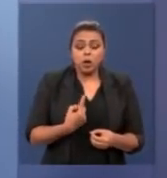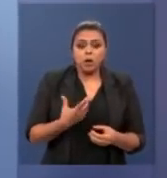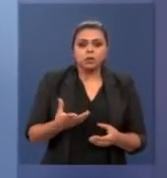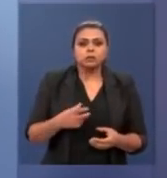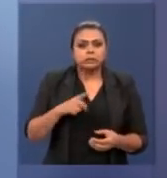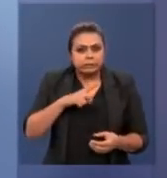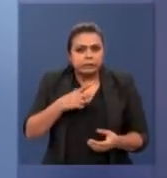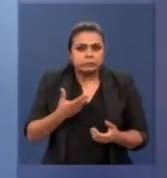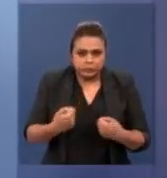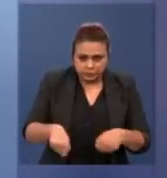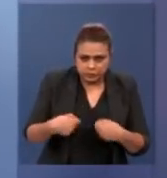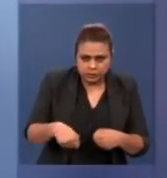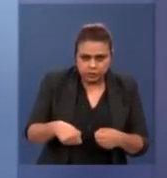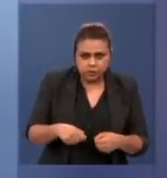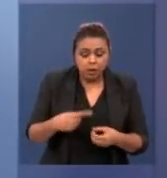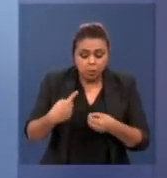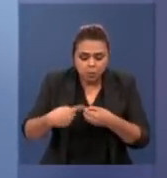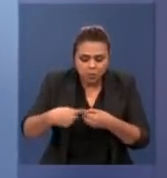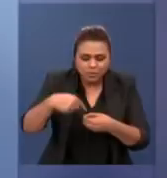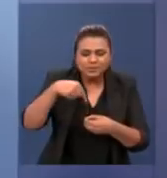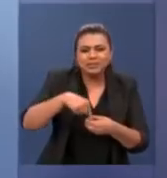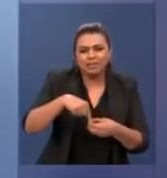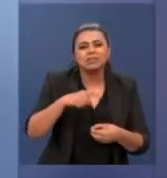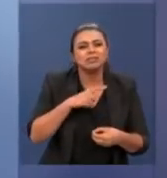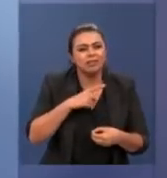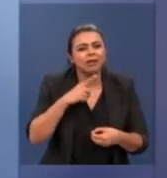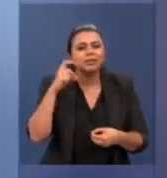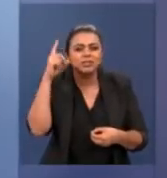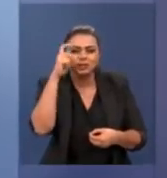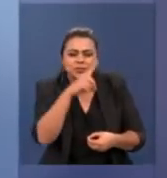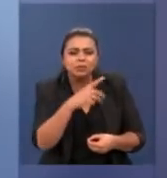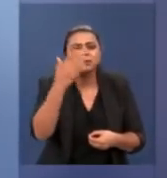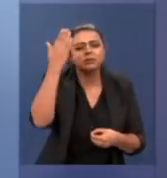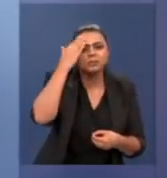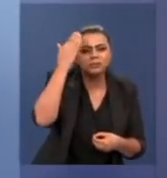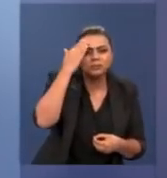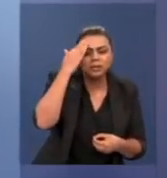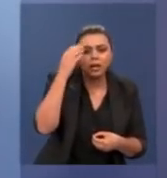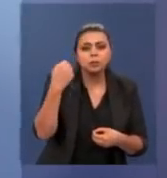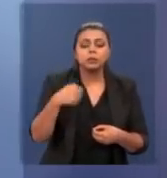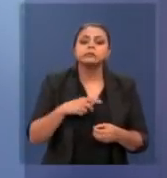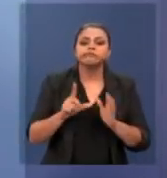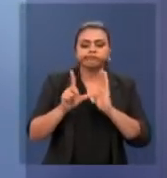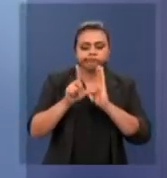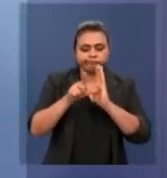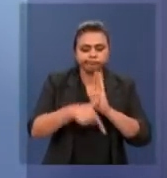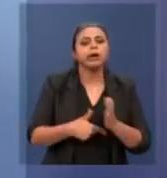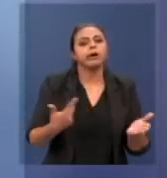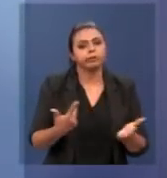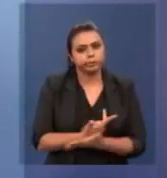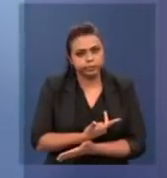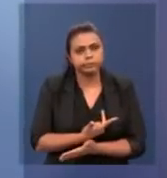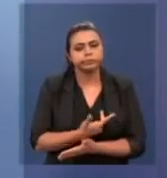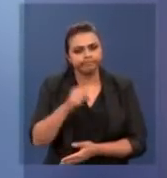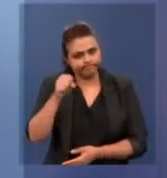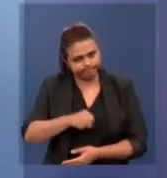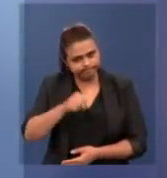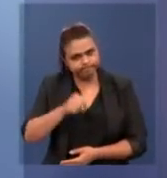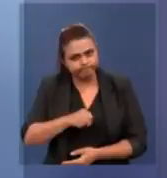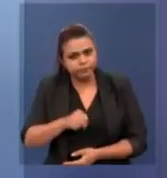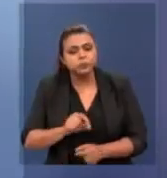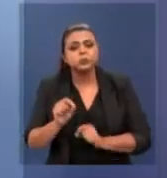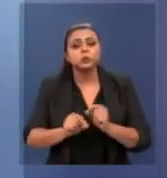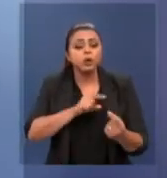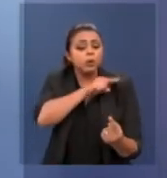site é esse município estão de fato com dificuldades e nós sabemos que estamos muito atrasados nuno objetivo